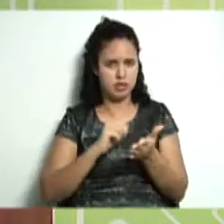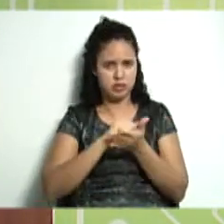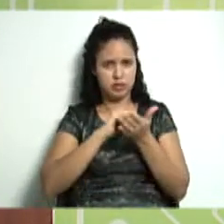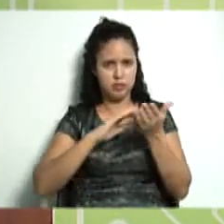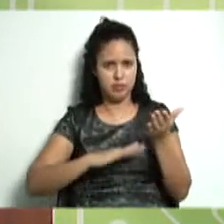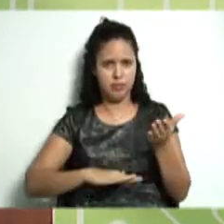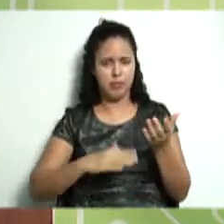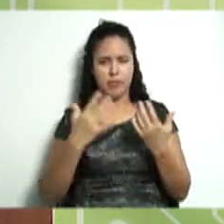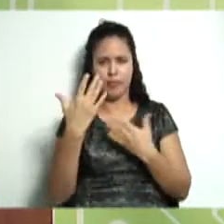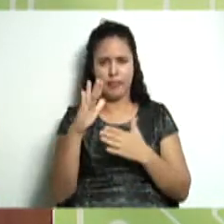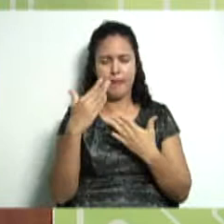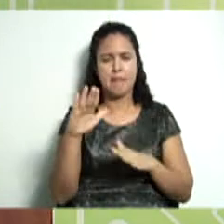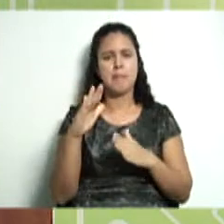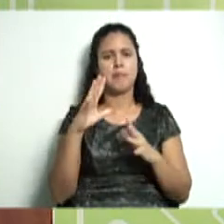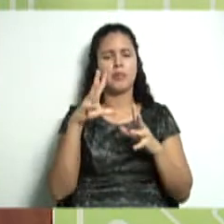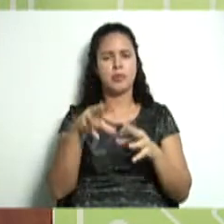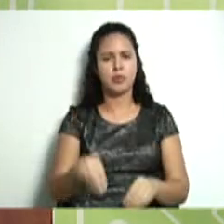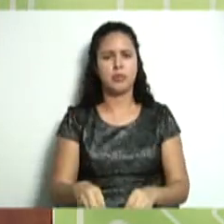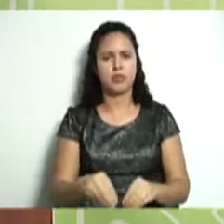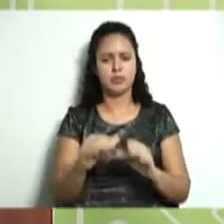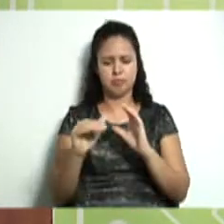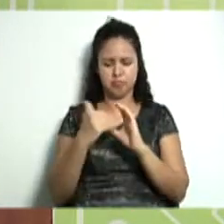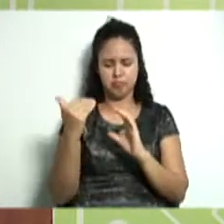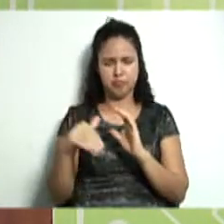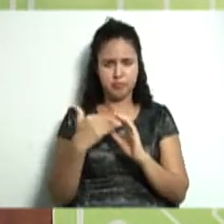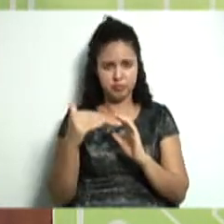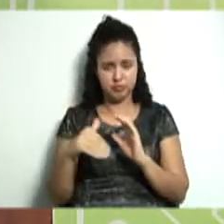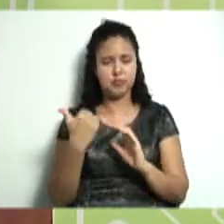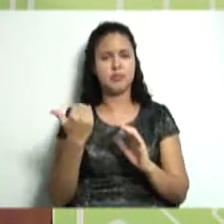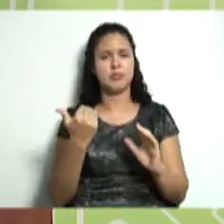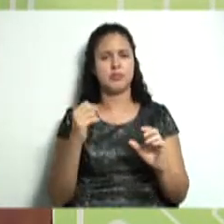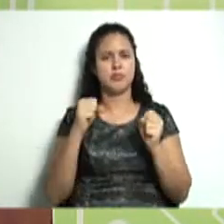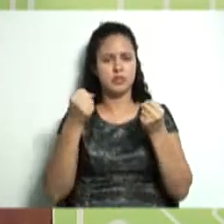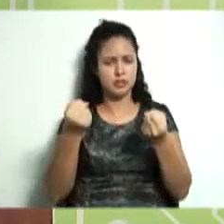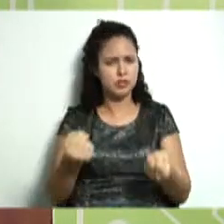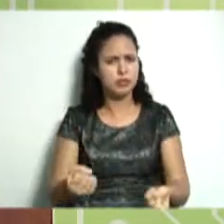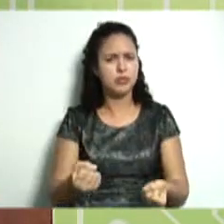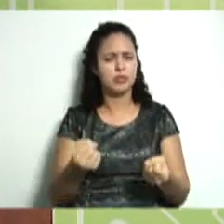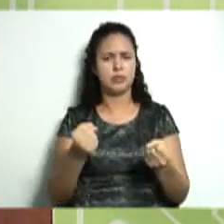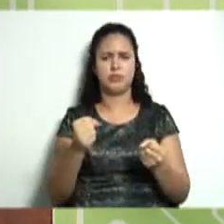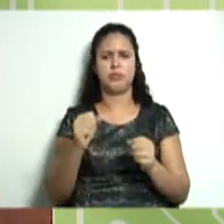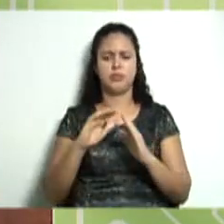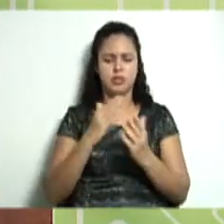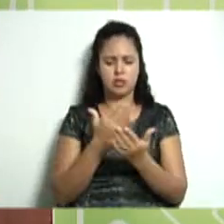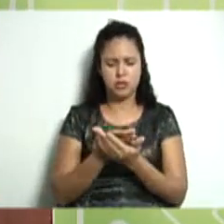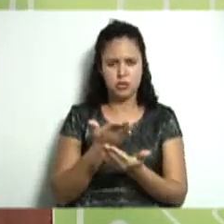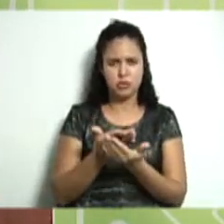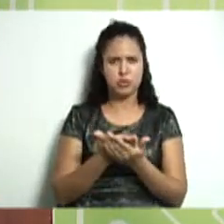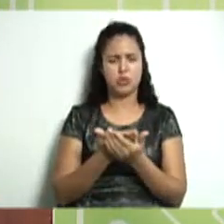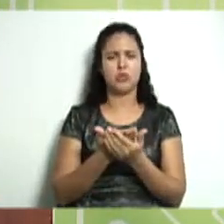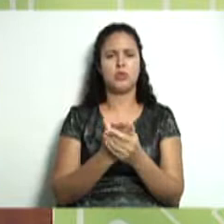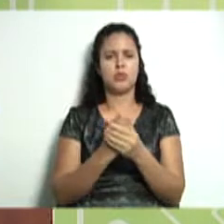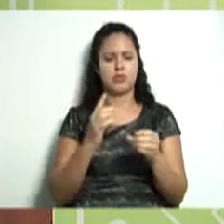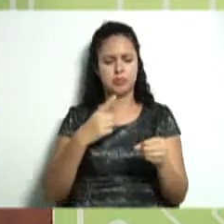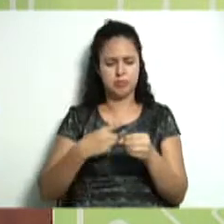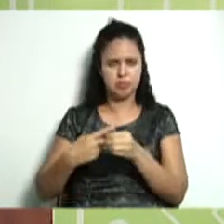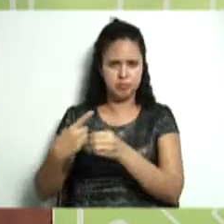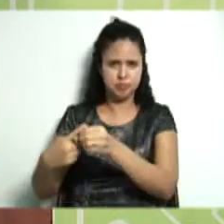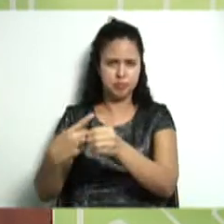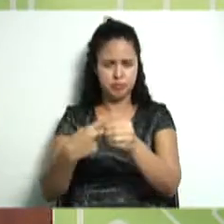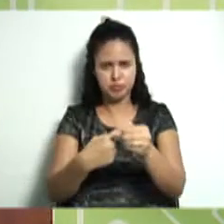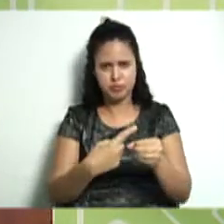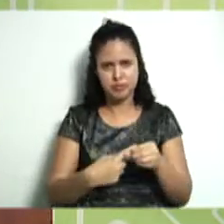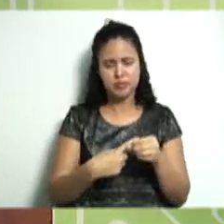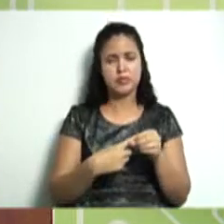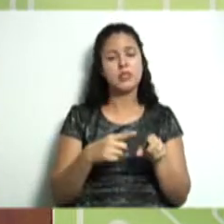já parabenizar as pessoas que estão participando, que estão aí mandando as respostas. Parabenizar